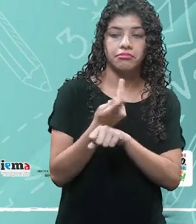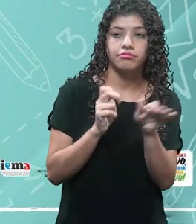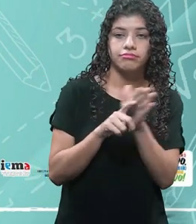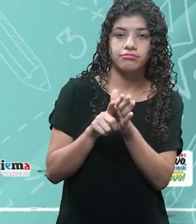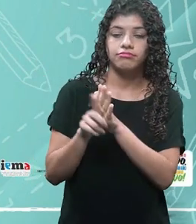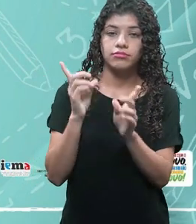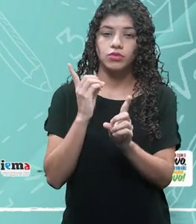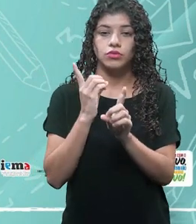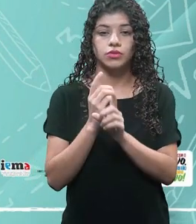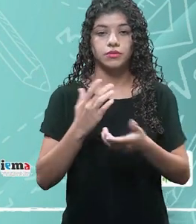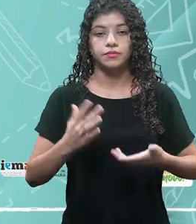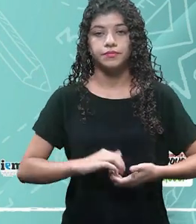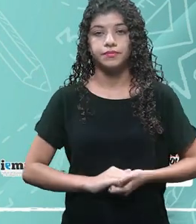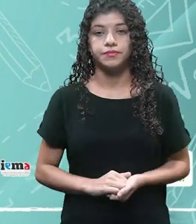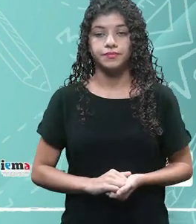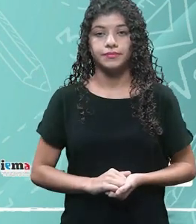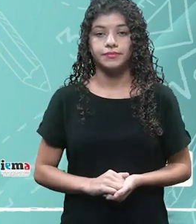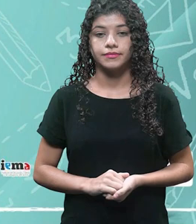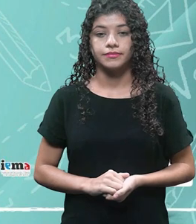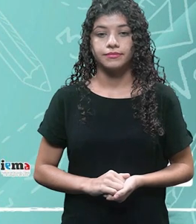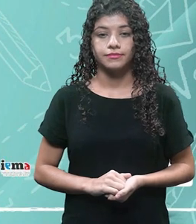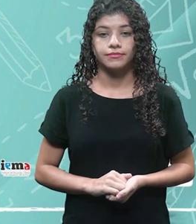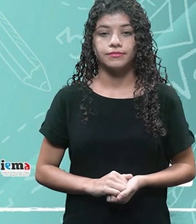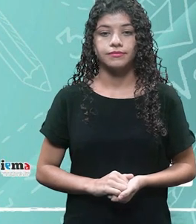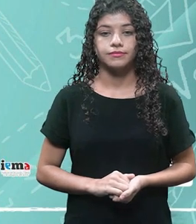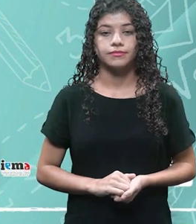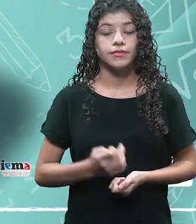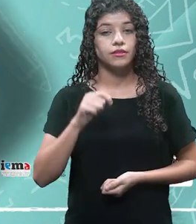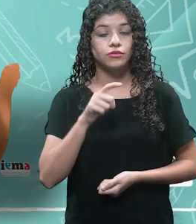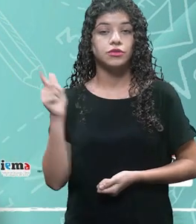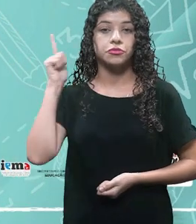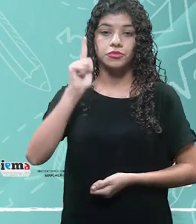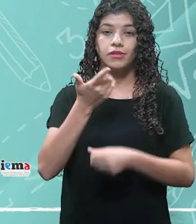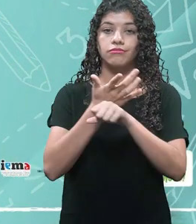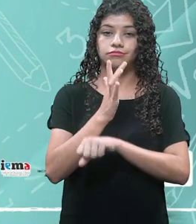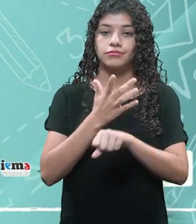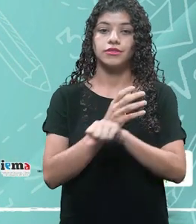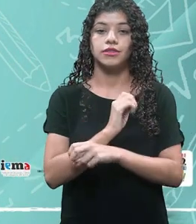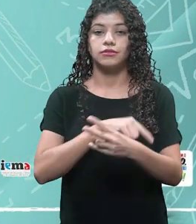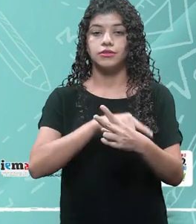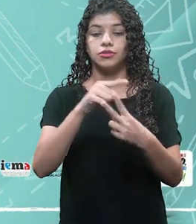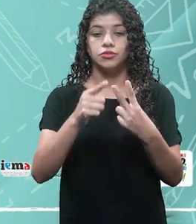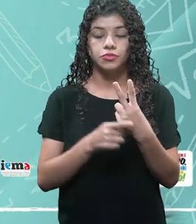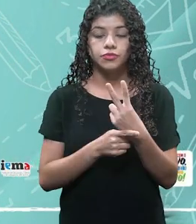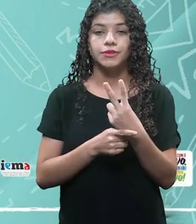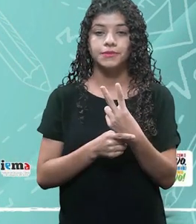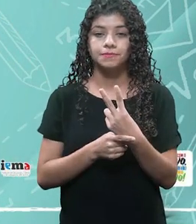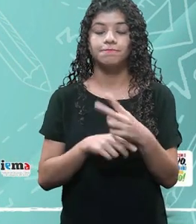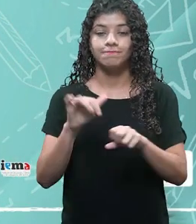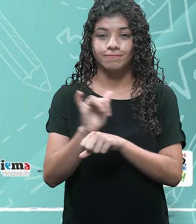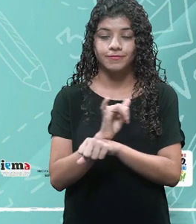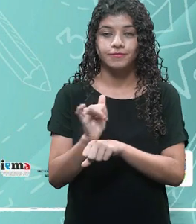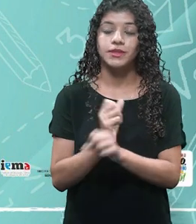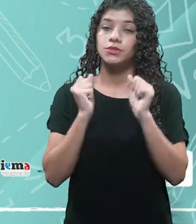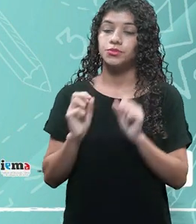visto expressões e conceitos tá bom e você consegue aí pô em prática essas duas